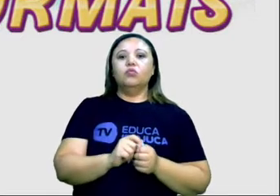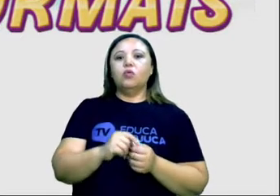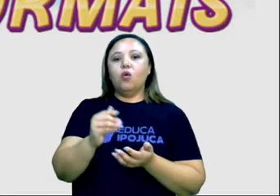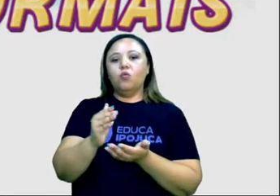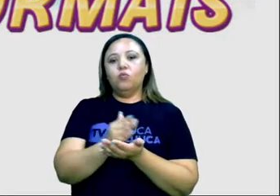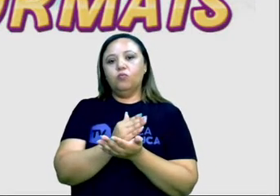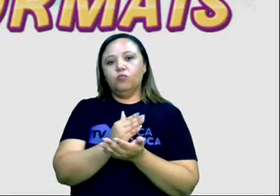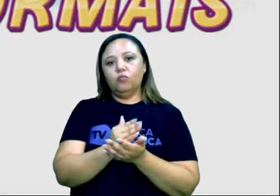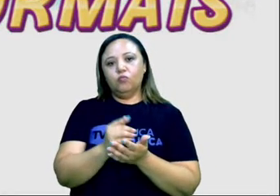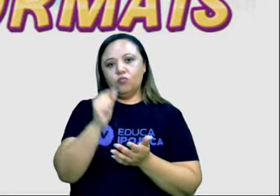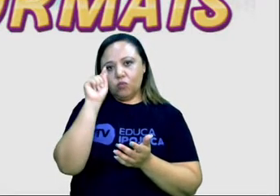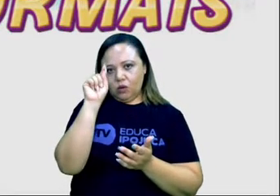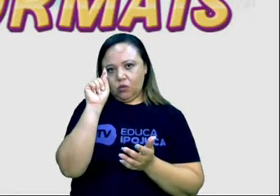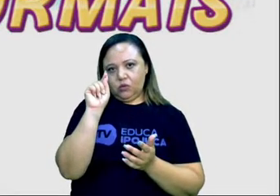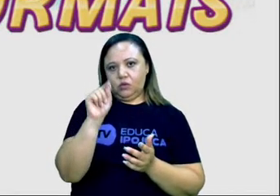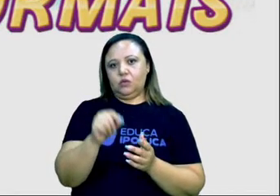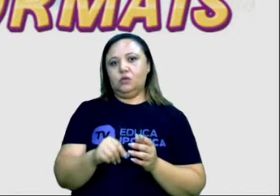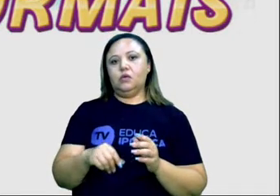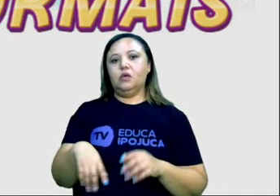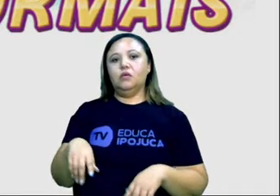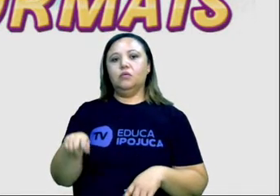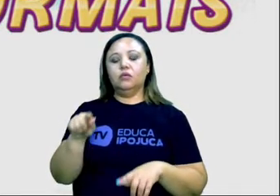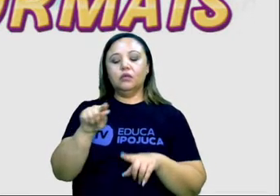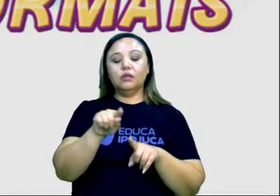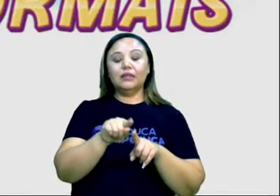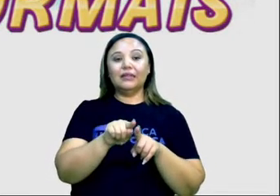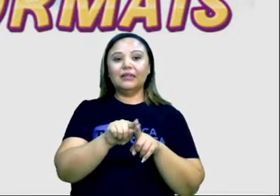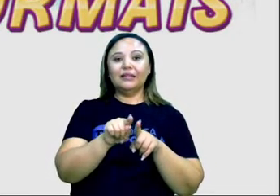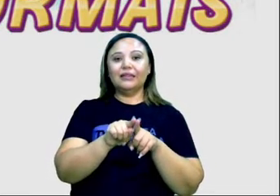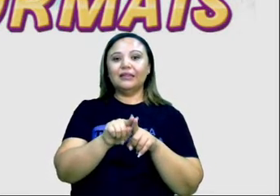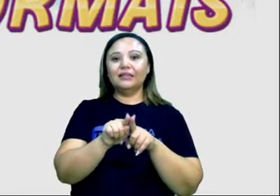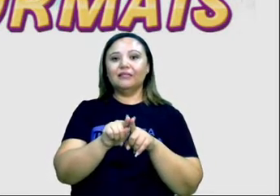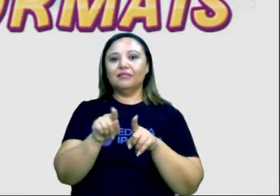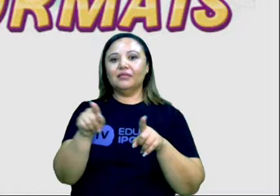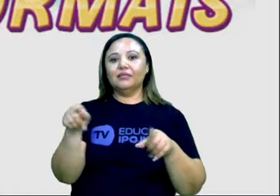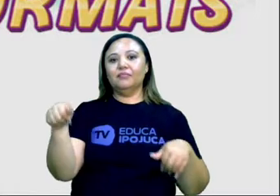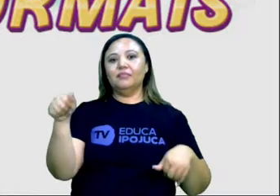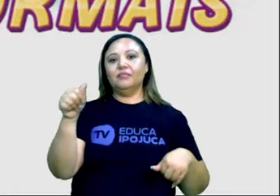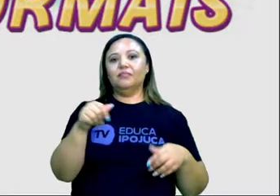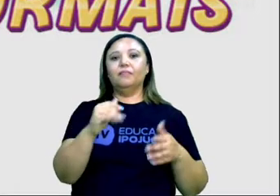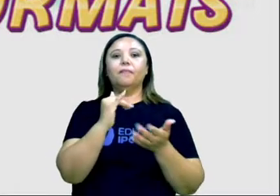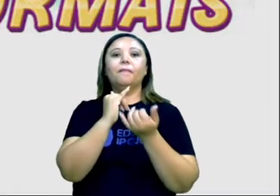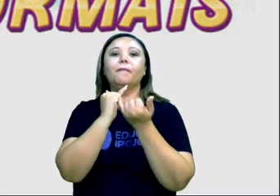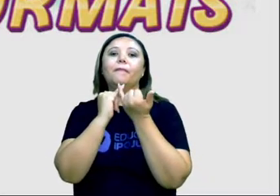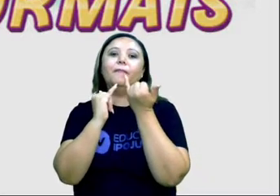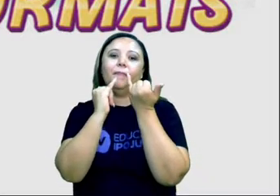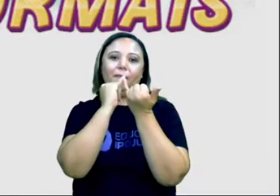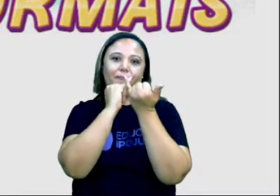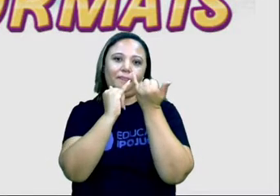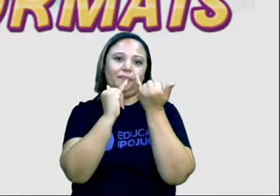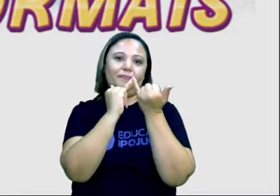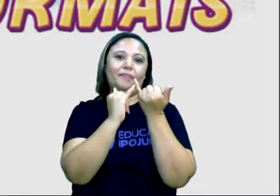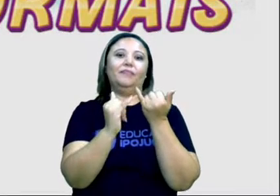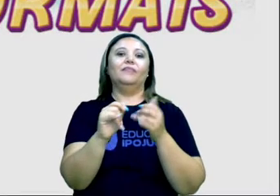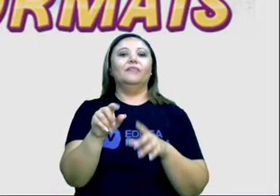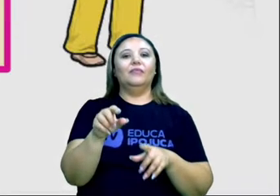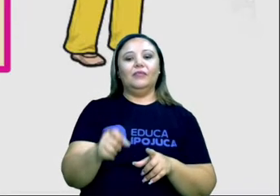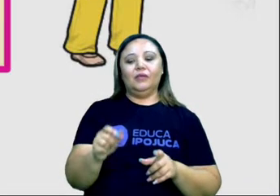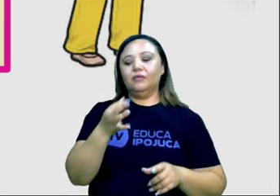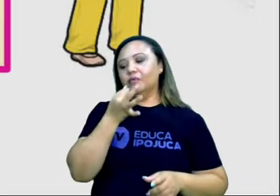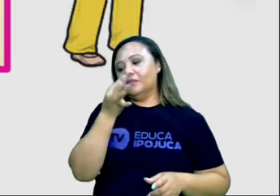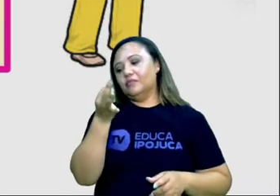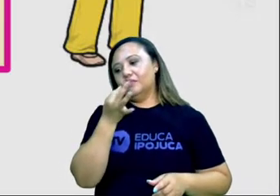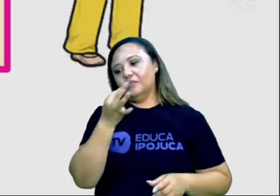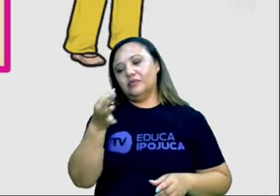esses argumentos parecerem razoáveis é o fato de que eles se parecem com argumentos logicamente